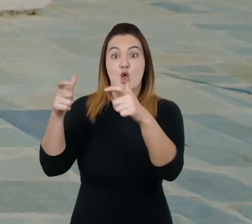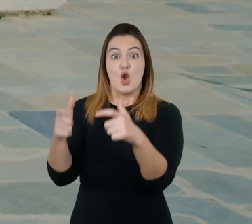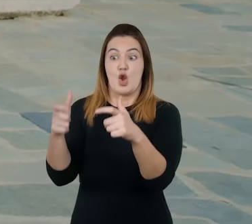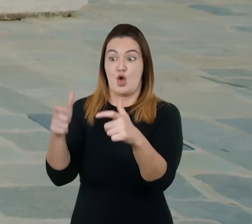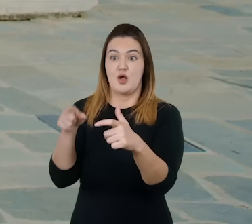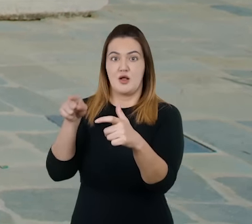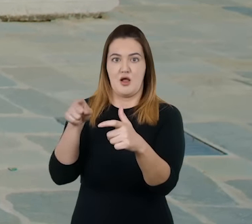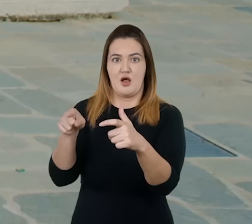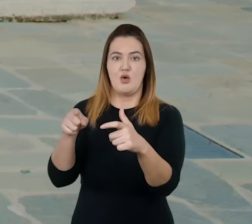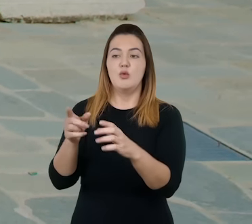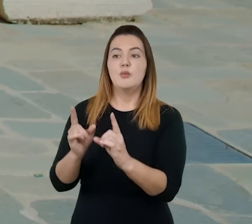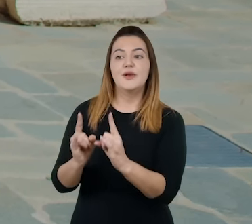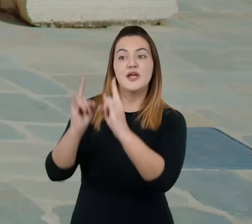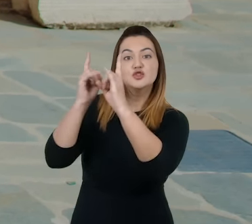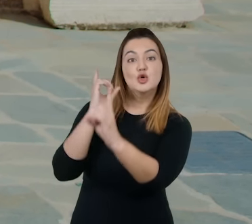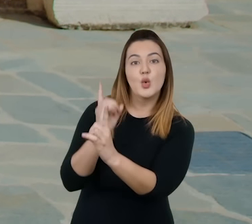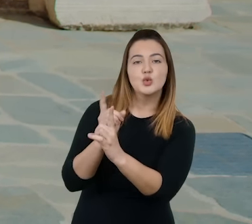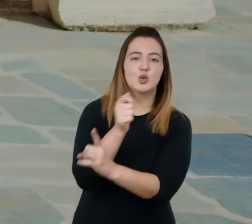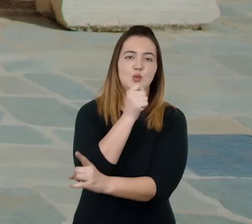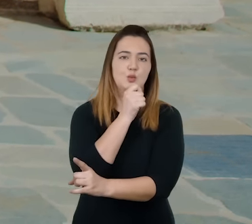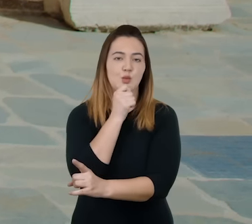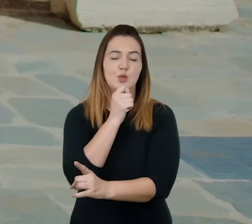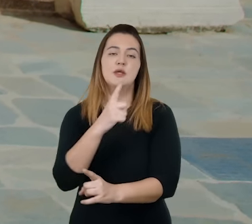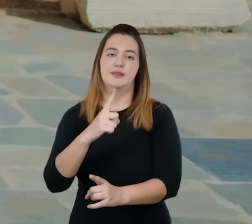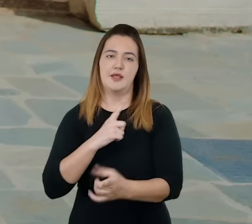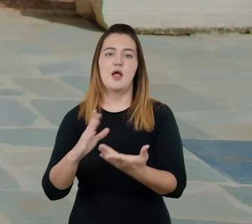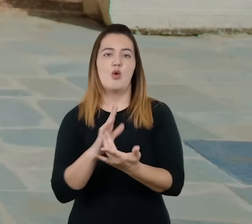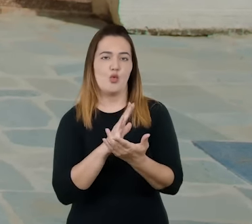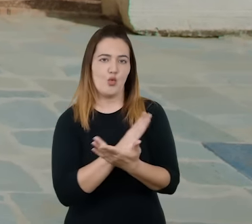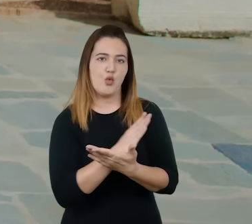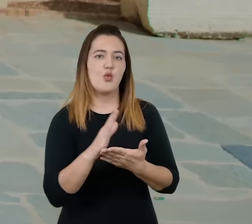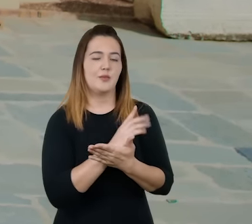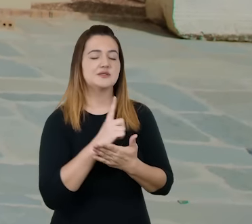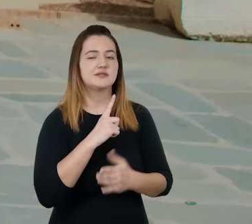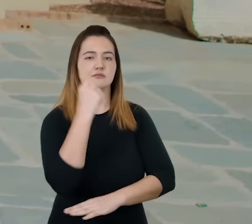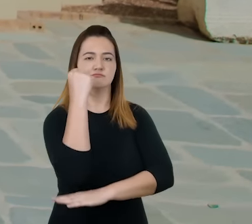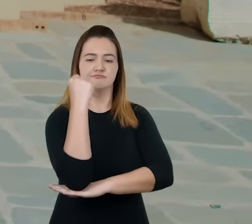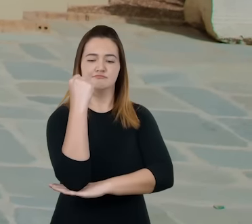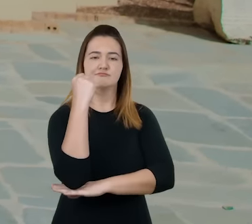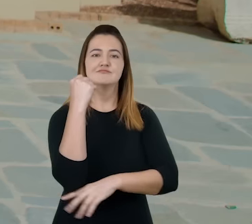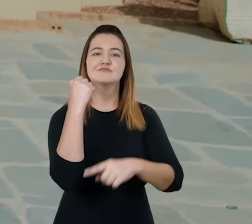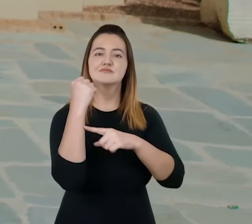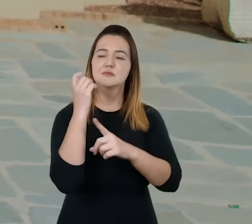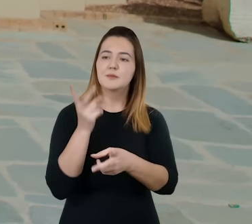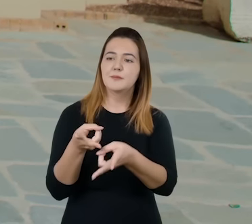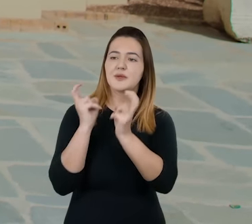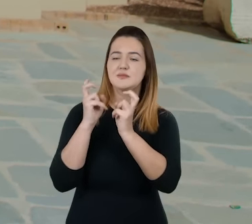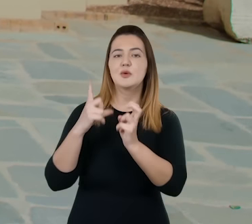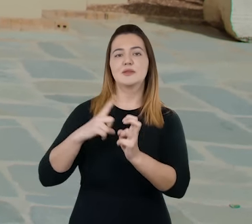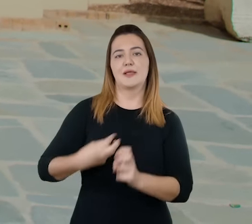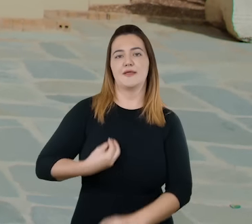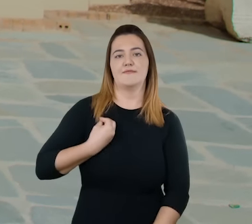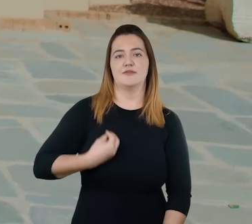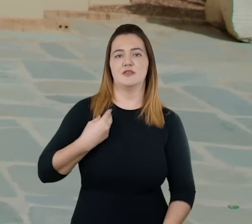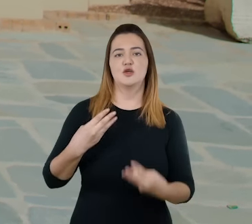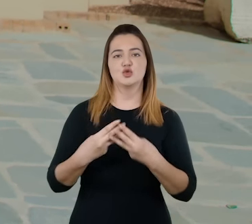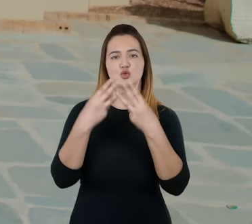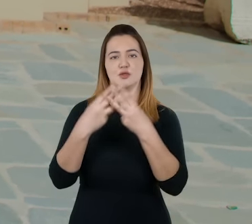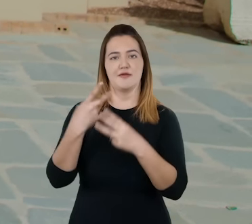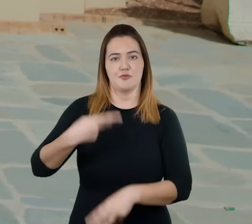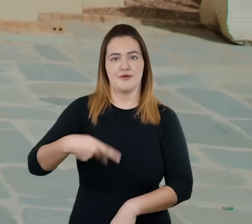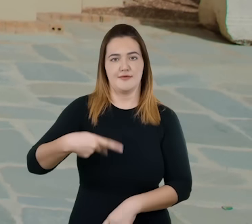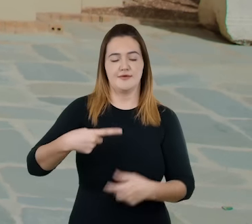local desse edifício judaico ainda não tenha sido encontrado, foram encontradas aqui duas peças que remetem à presença judaica aqui